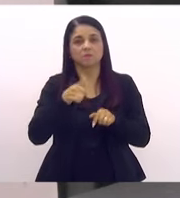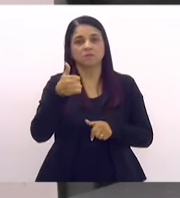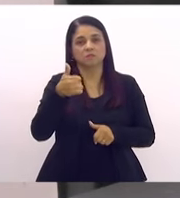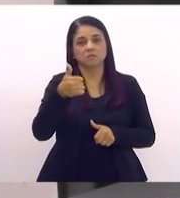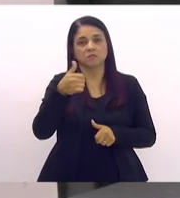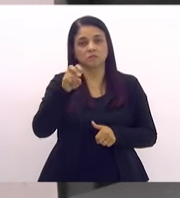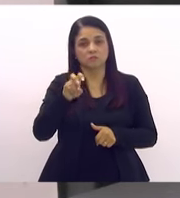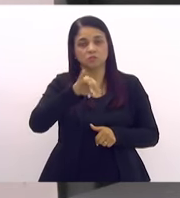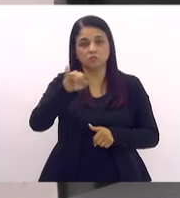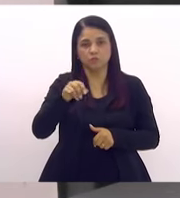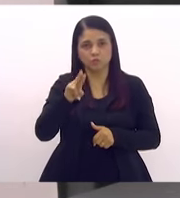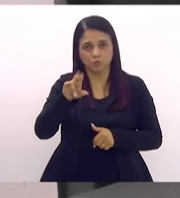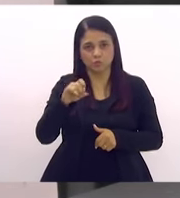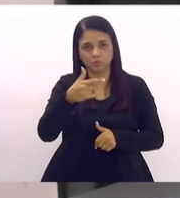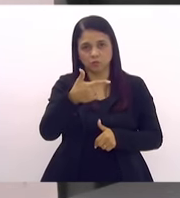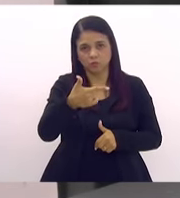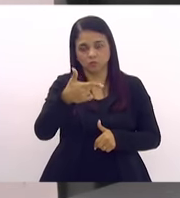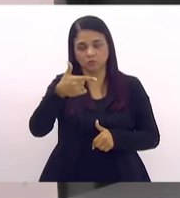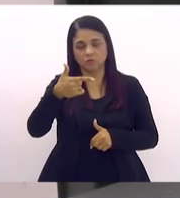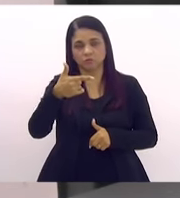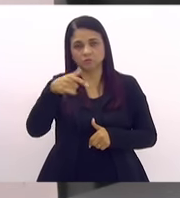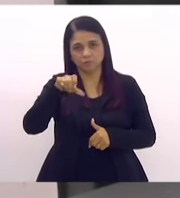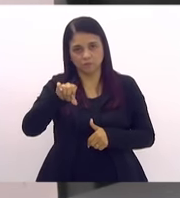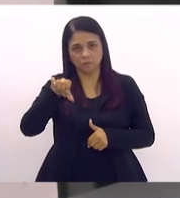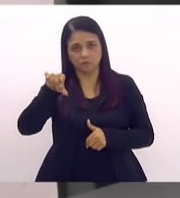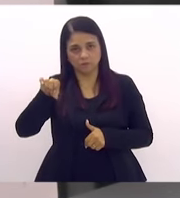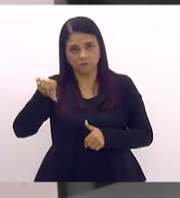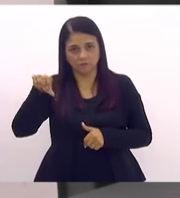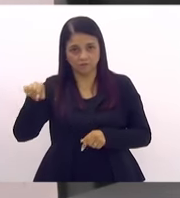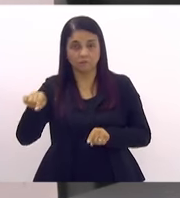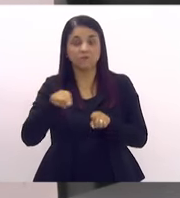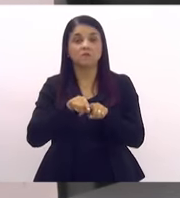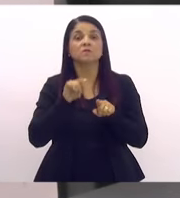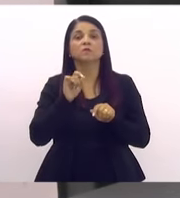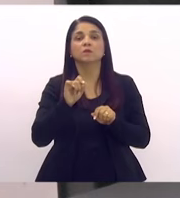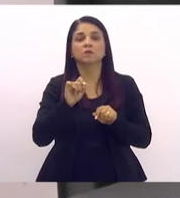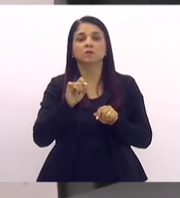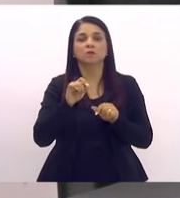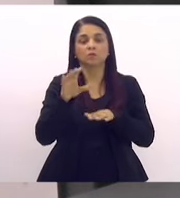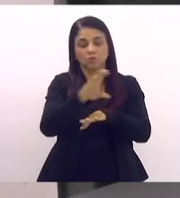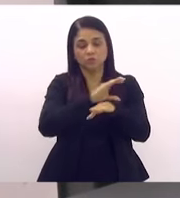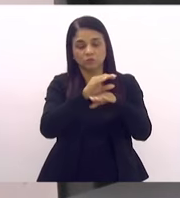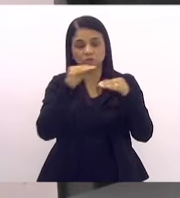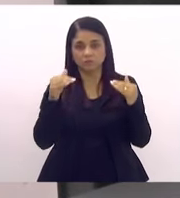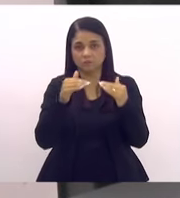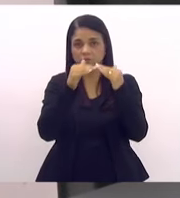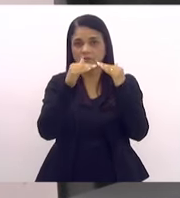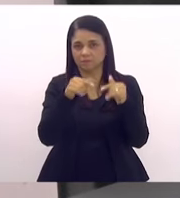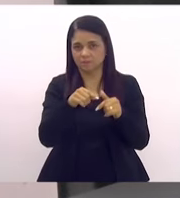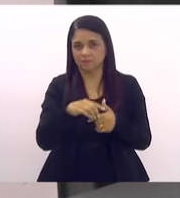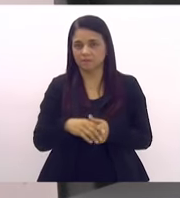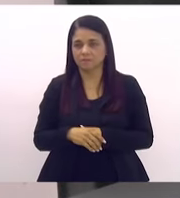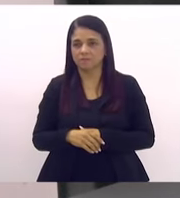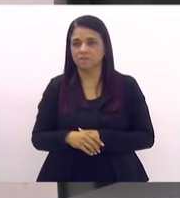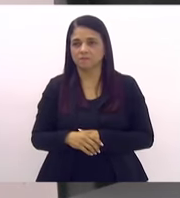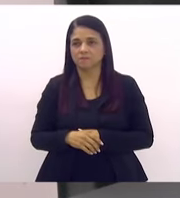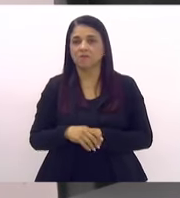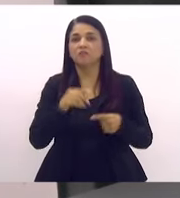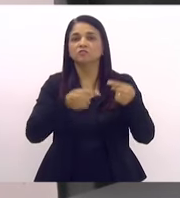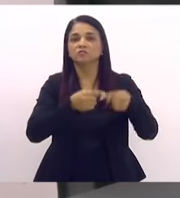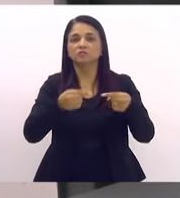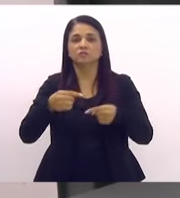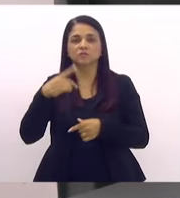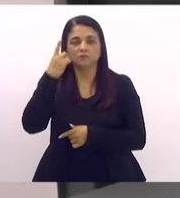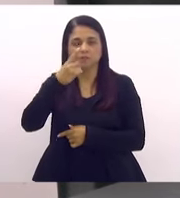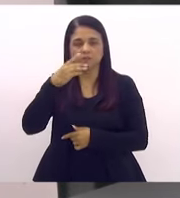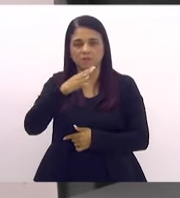outras providências. O parecer do deputado doutor Serginho foi pela constitucionalidade. Presidente. Para discutir, deputada